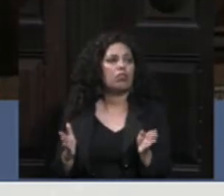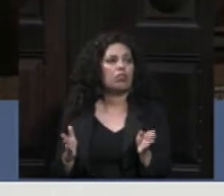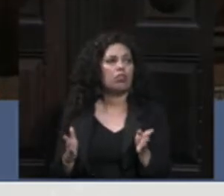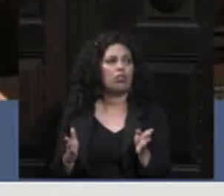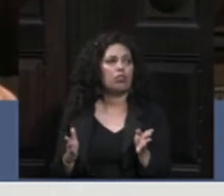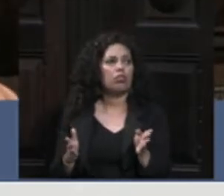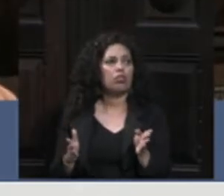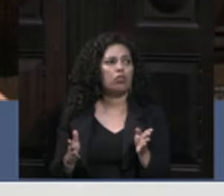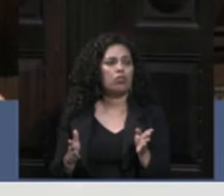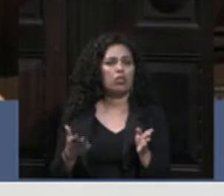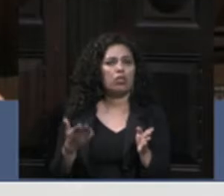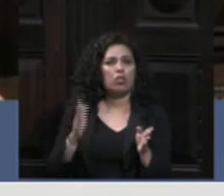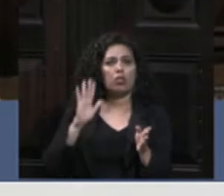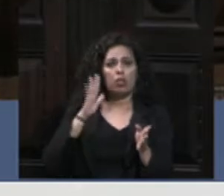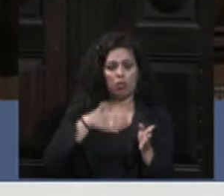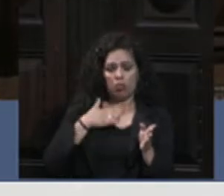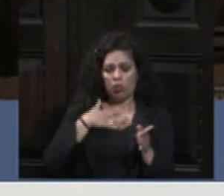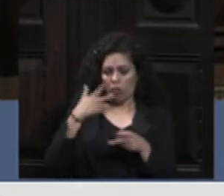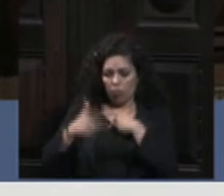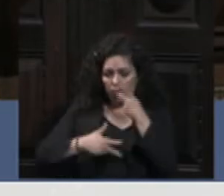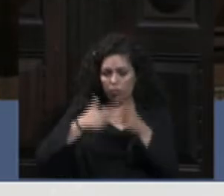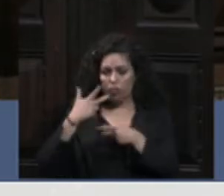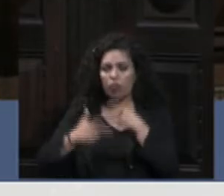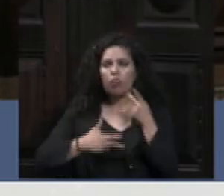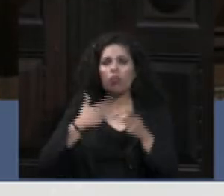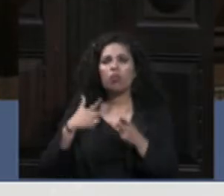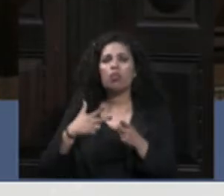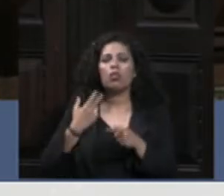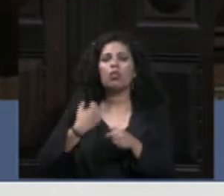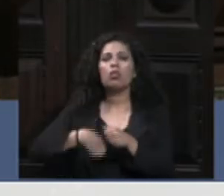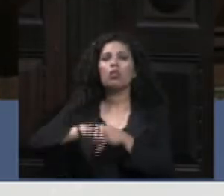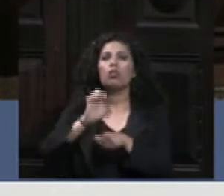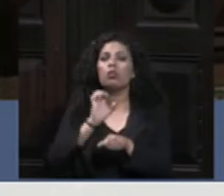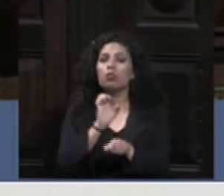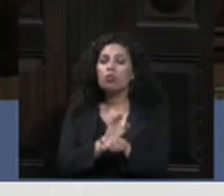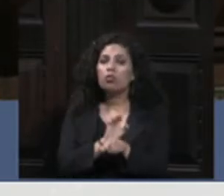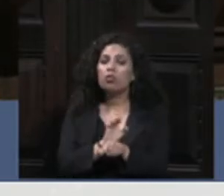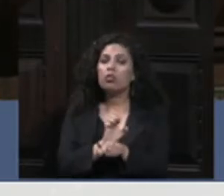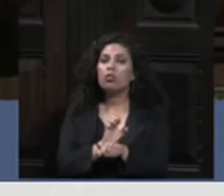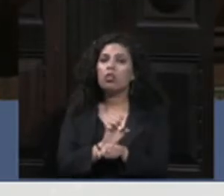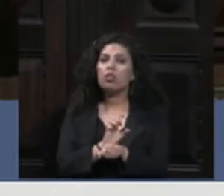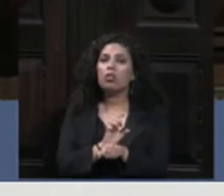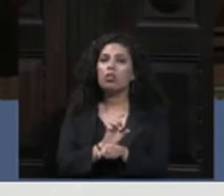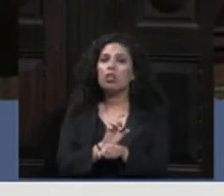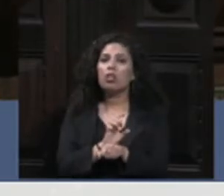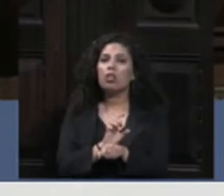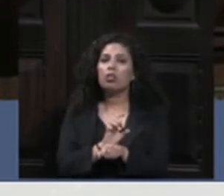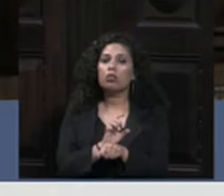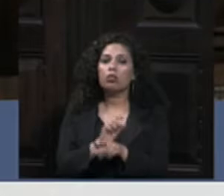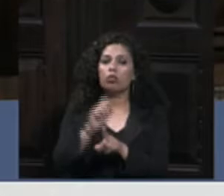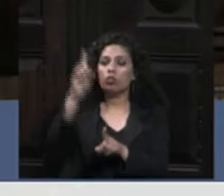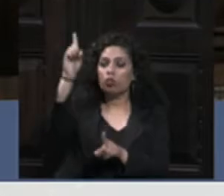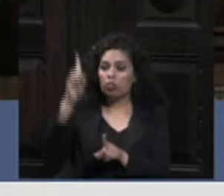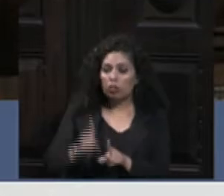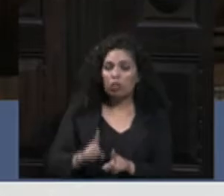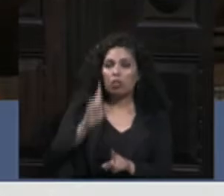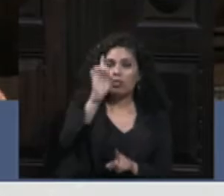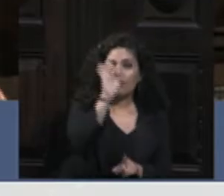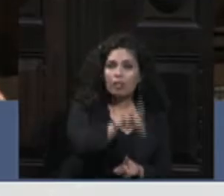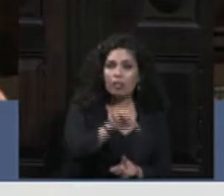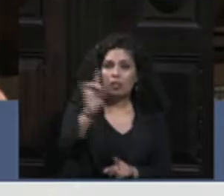sou um defensor do Estado democrático de direito,